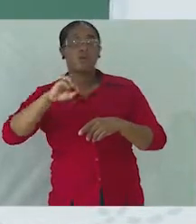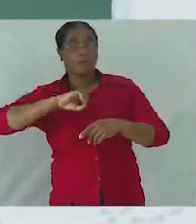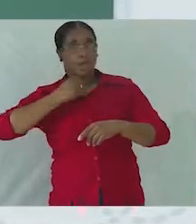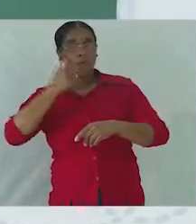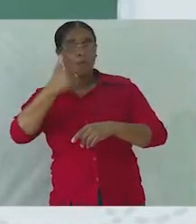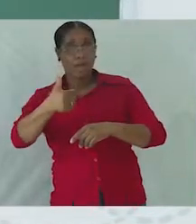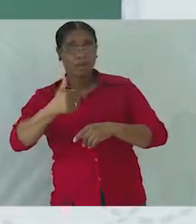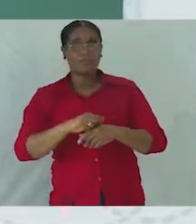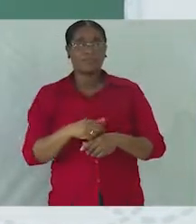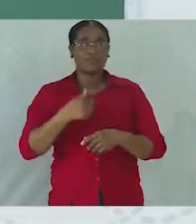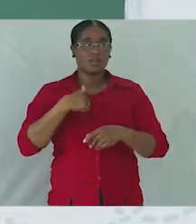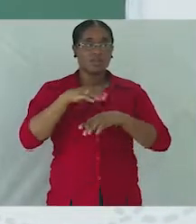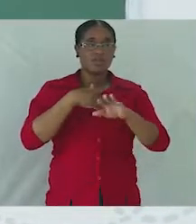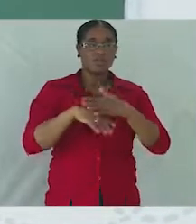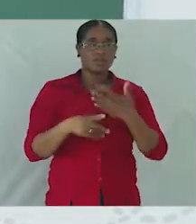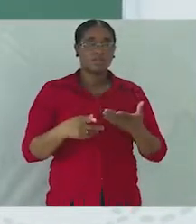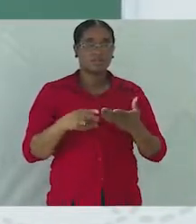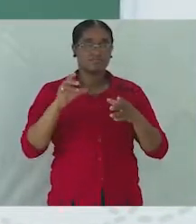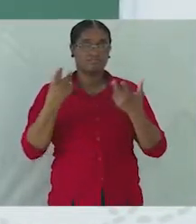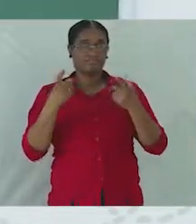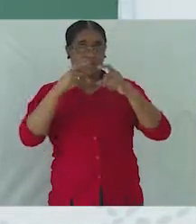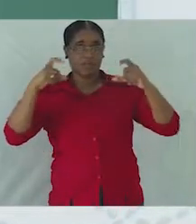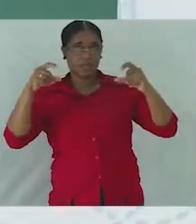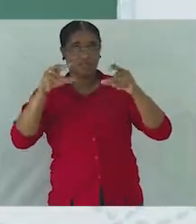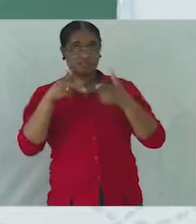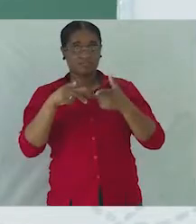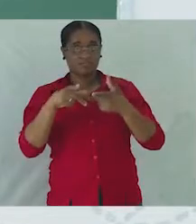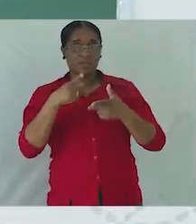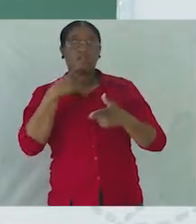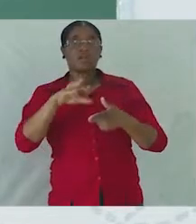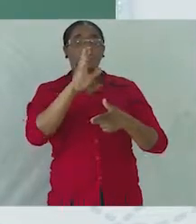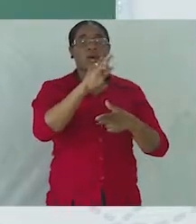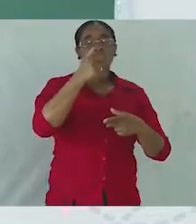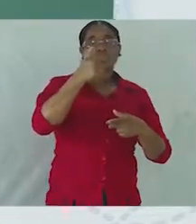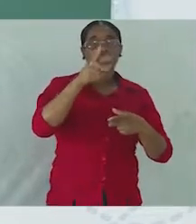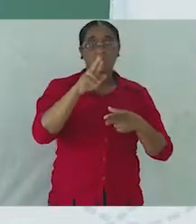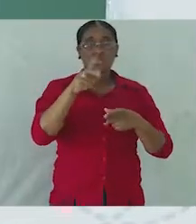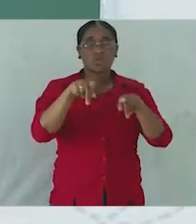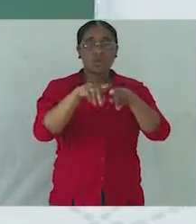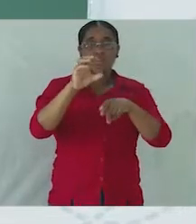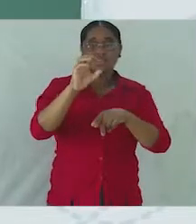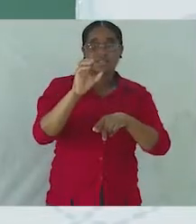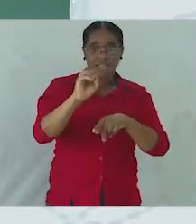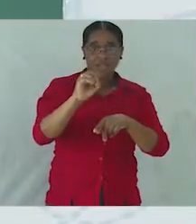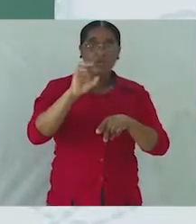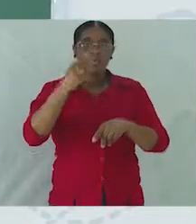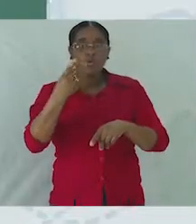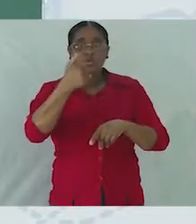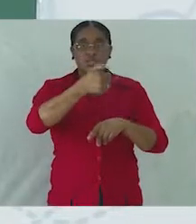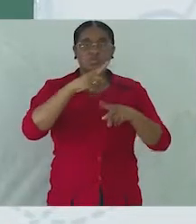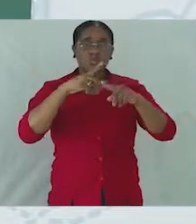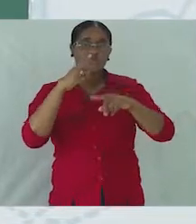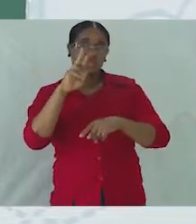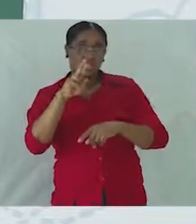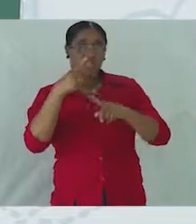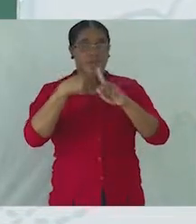Então, o que é que eu vou fazer? Símbolo de equivalência novamente. 4x é igual a zero ou 5x mais